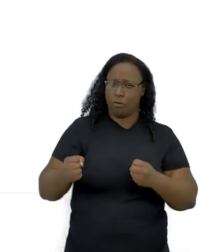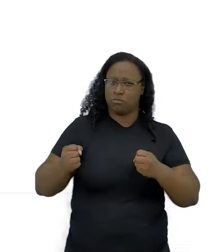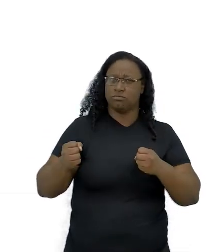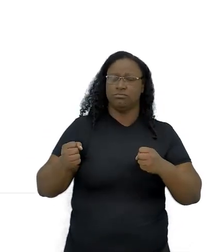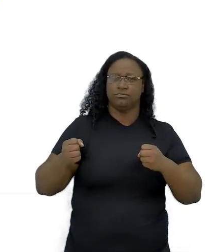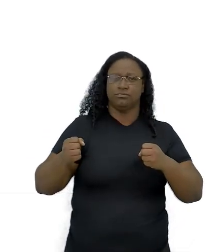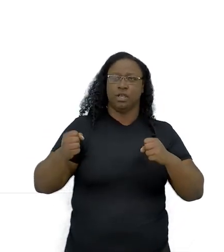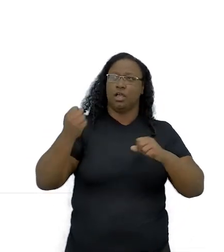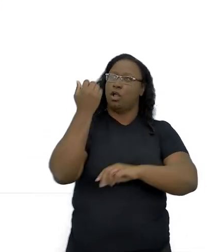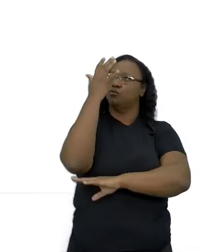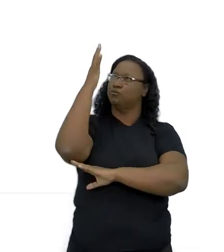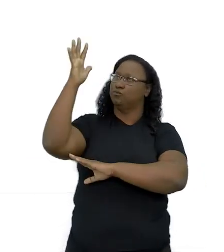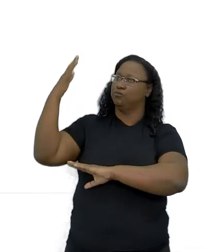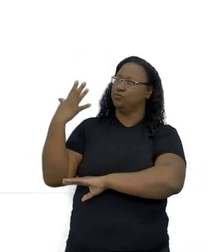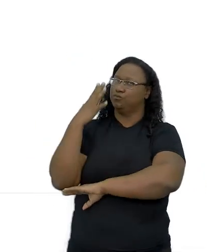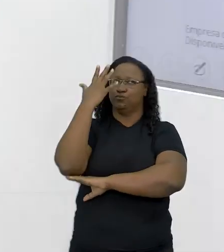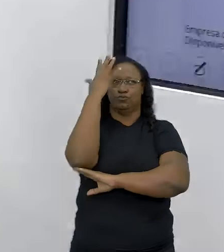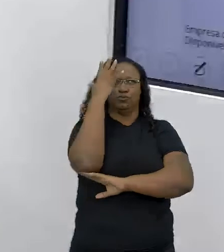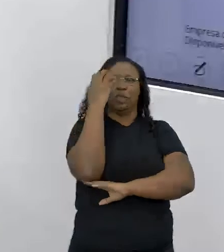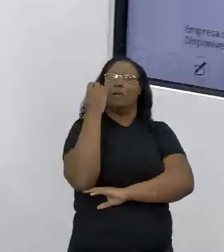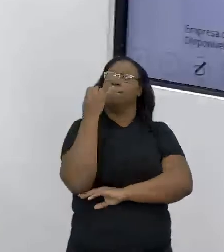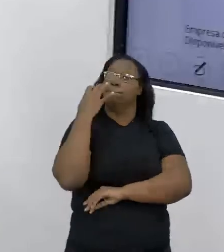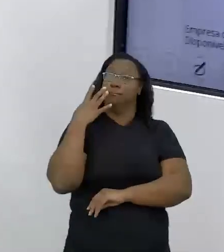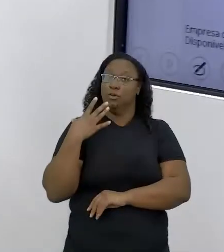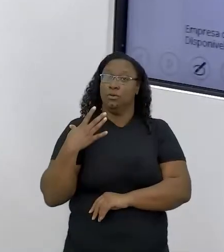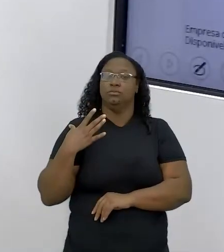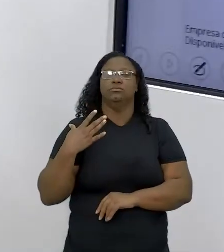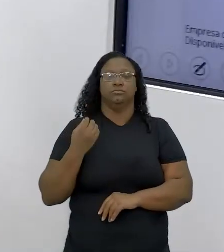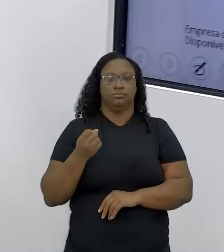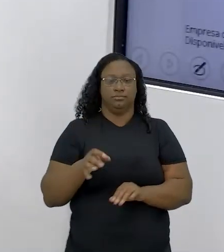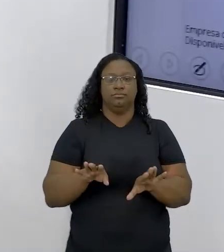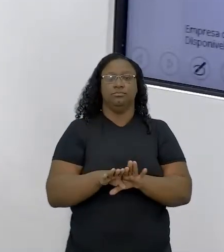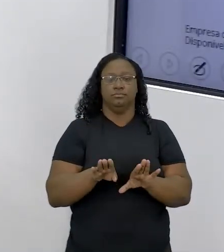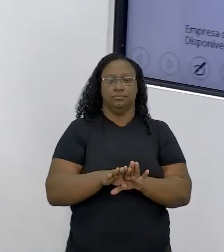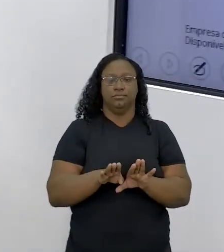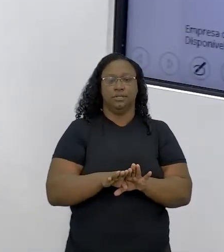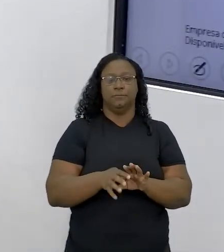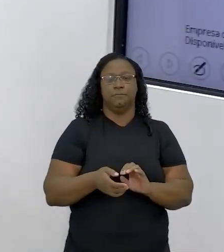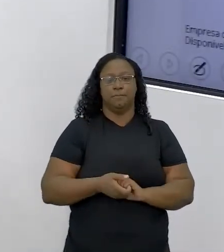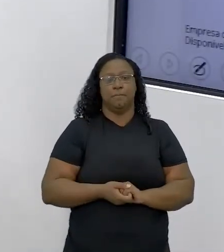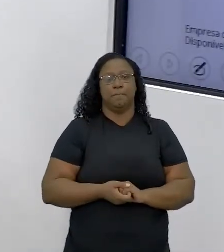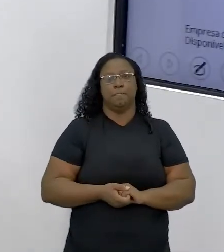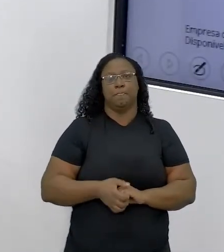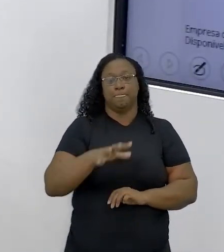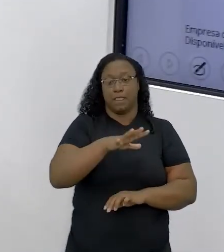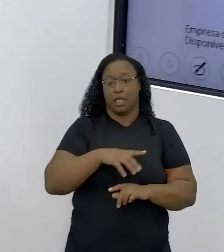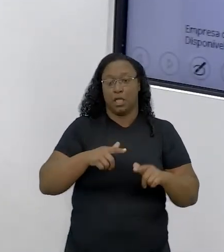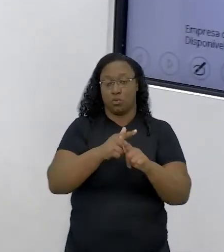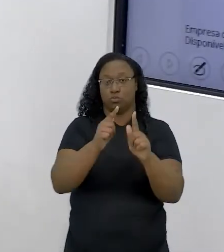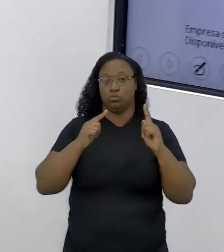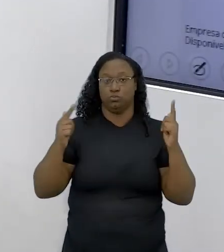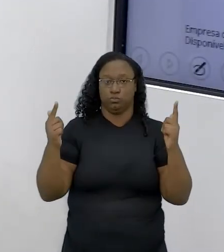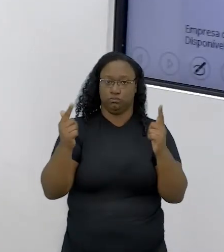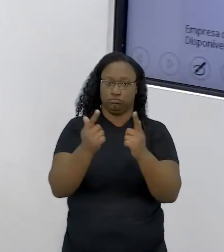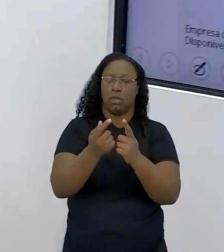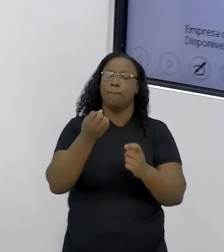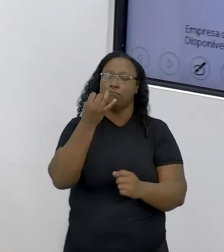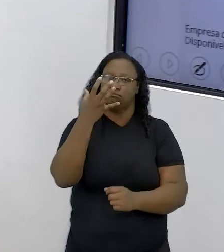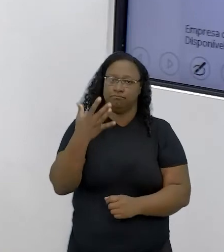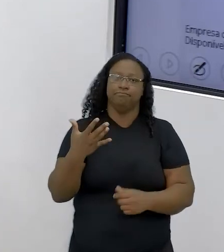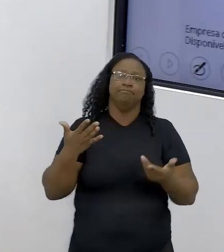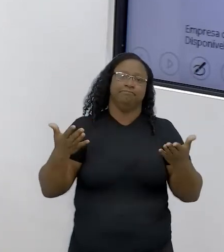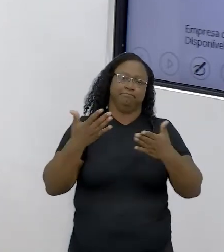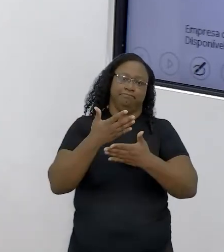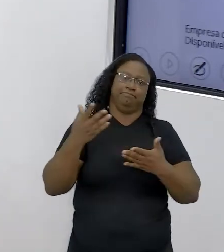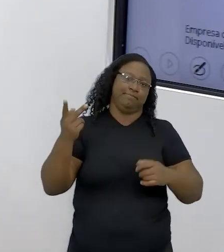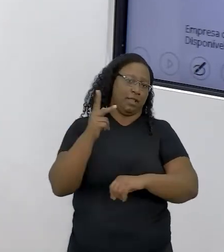clima propenso, a gente tem um relevo propenso para esse tipo, né? Uma hidrografia propensa para isso. Então, há